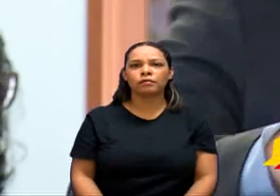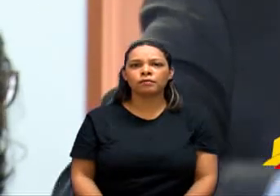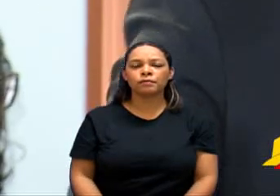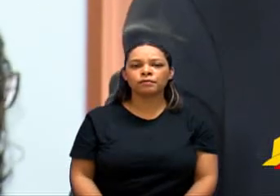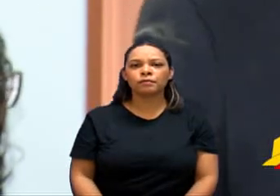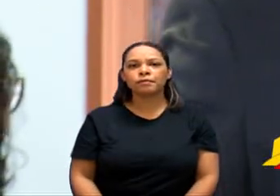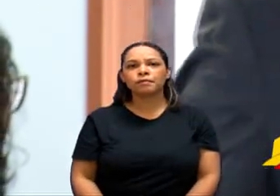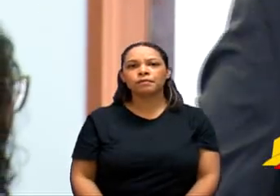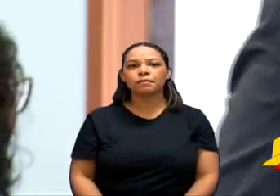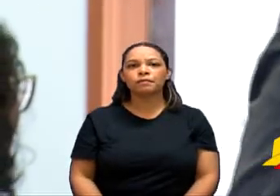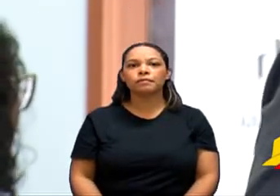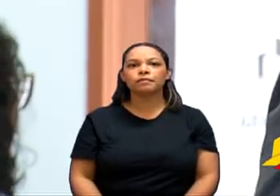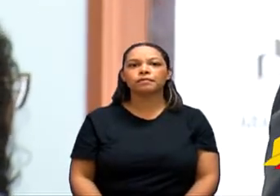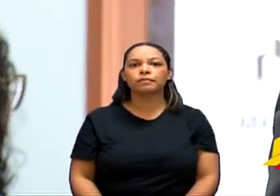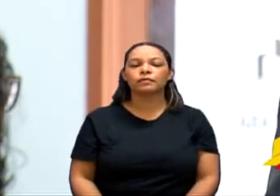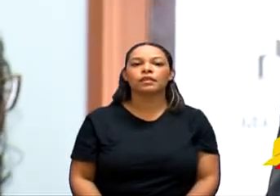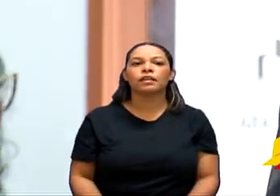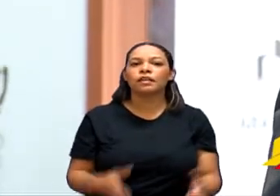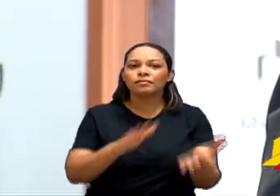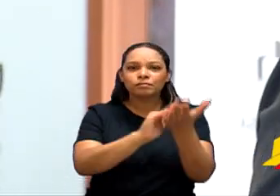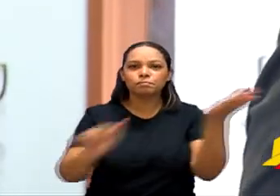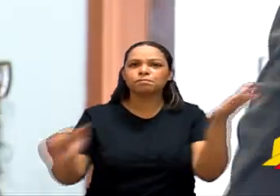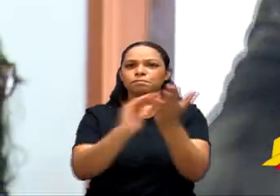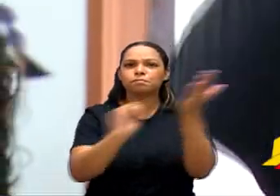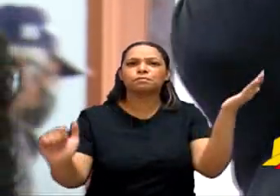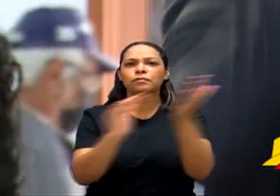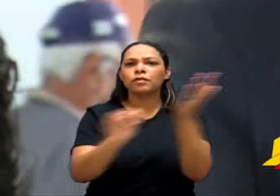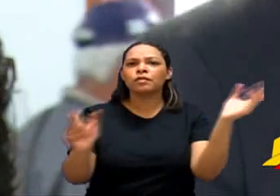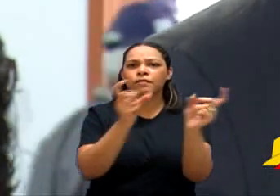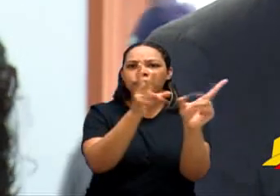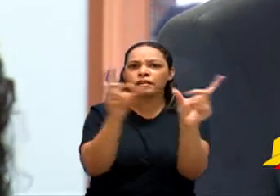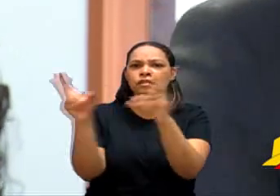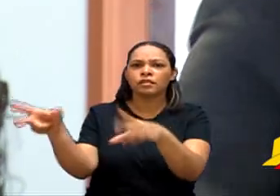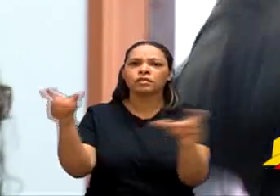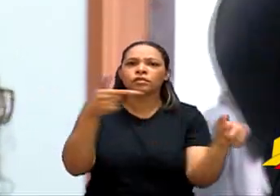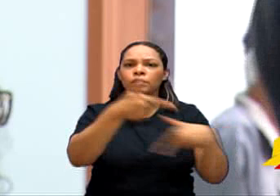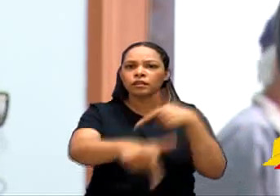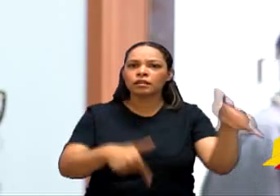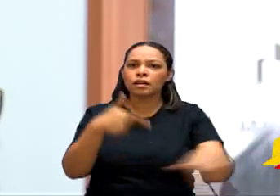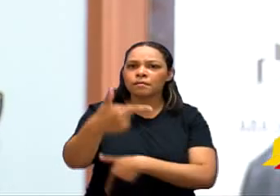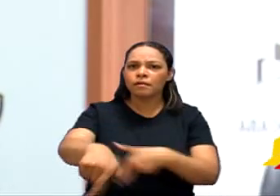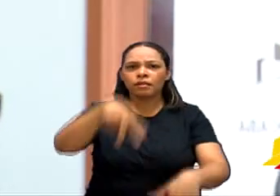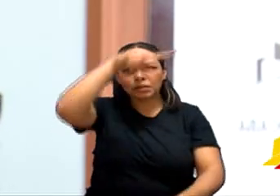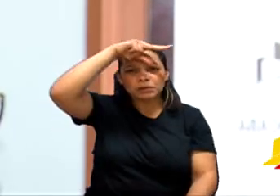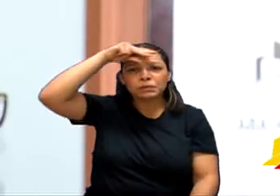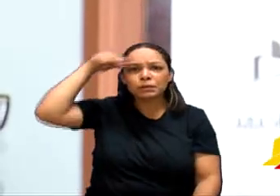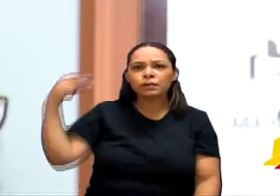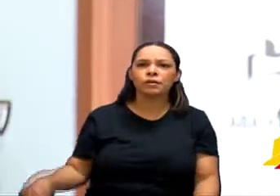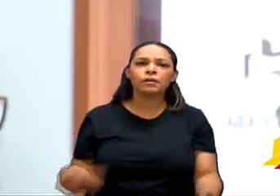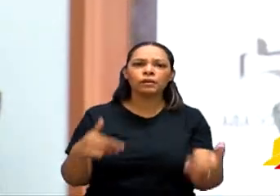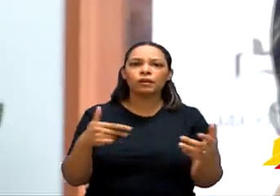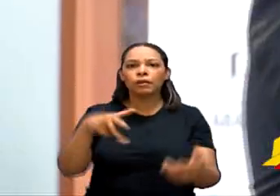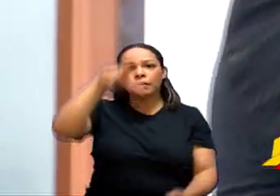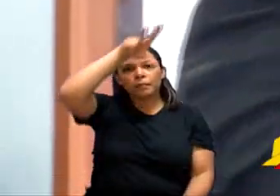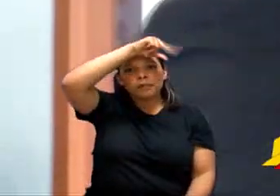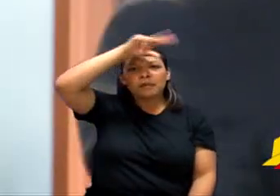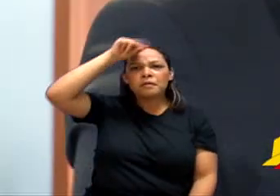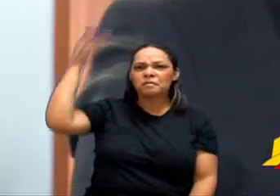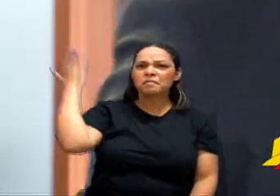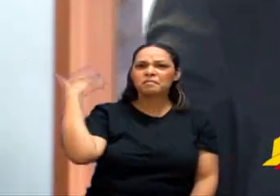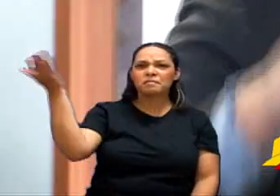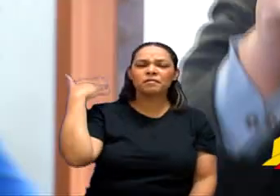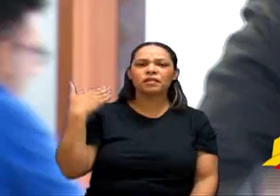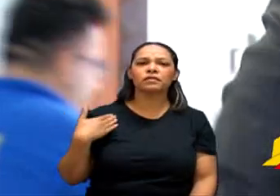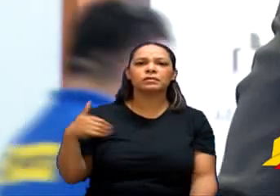Permitiu e passou o trator, arrancou todos os ambulantes, Galvão. E hoje a Feira da Barganha, junto com o nosso líder, João Donizete, junto com os vereadores